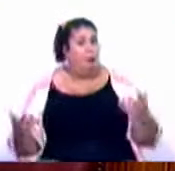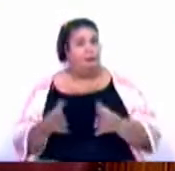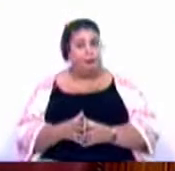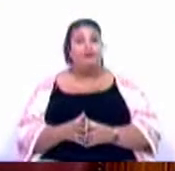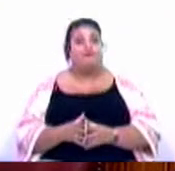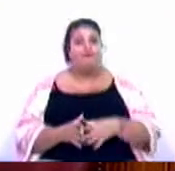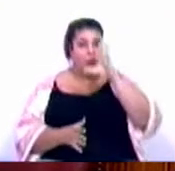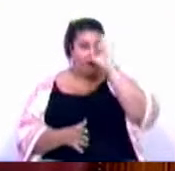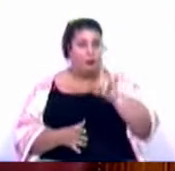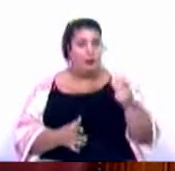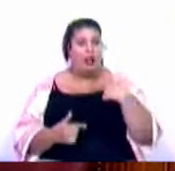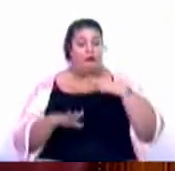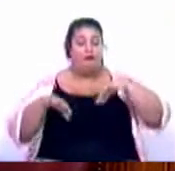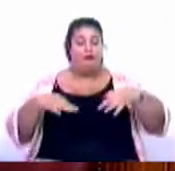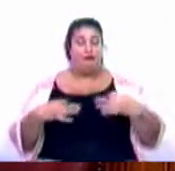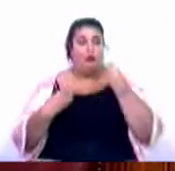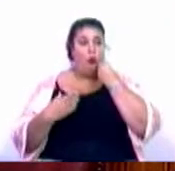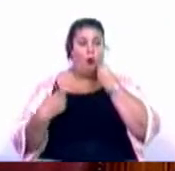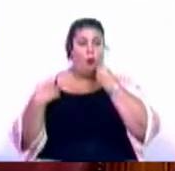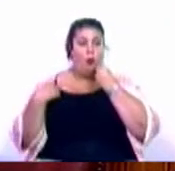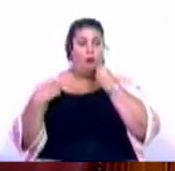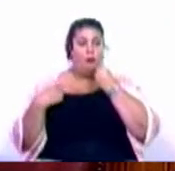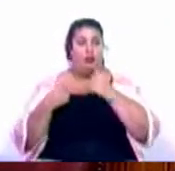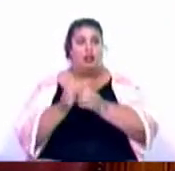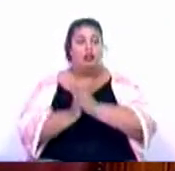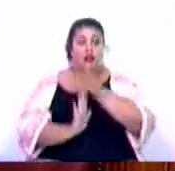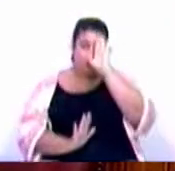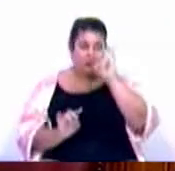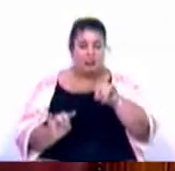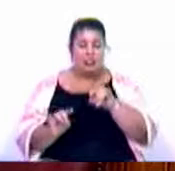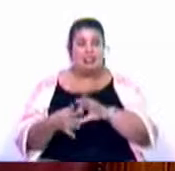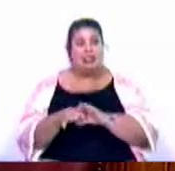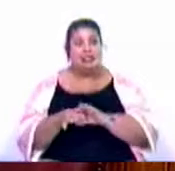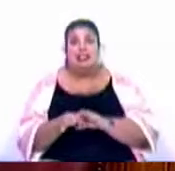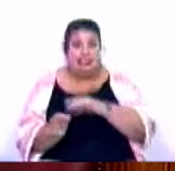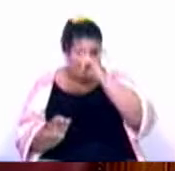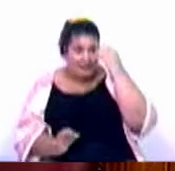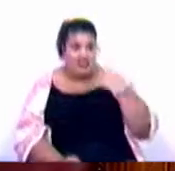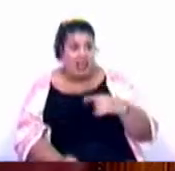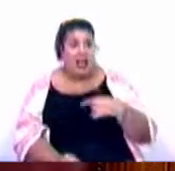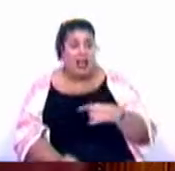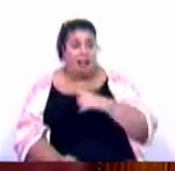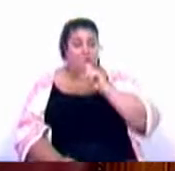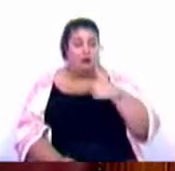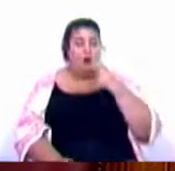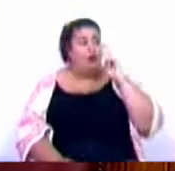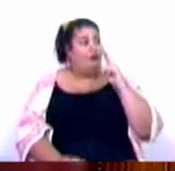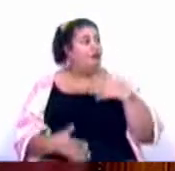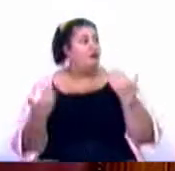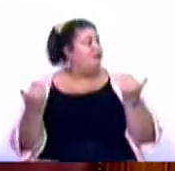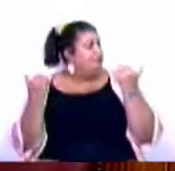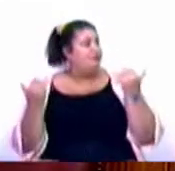eu termino dizendo que nós todos sabemos que esta é uma tarefa muitíssimo difícil. Mas quando olhamos para os dados